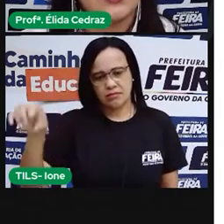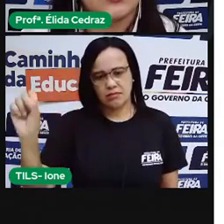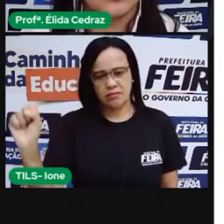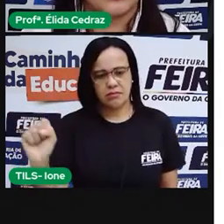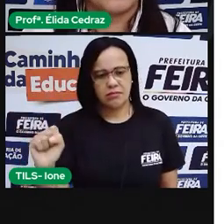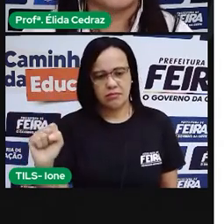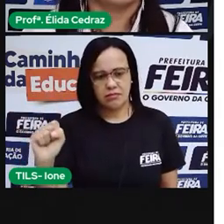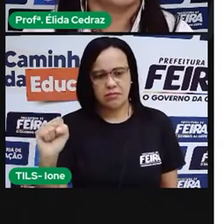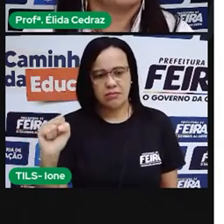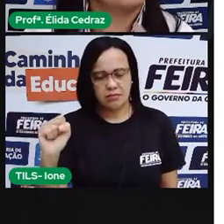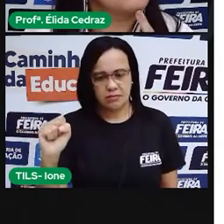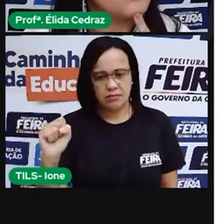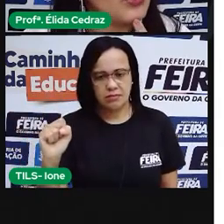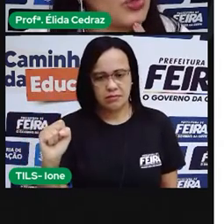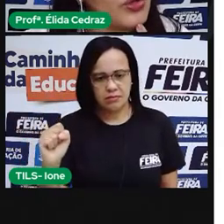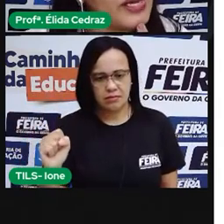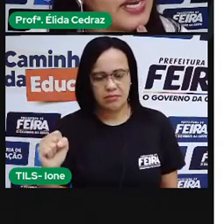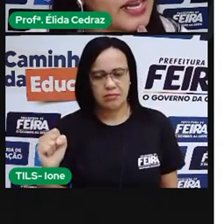Isso.